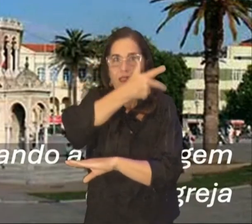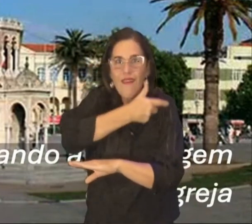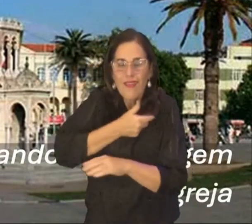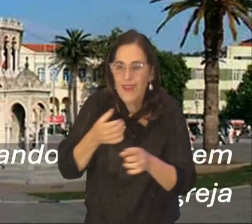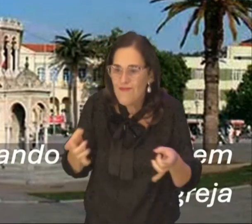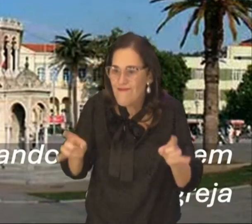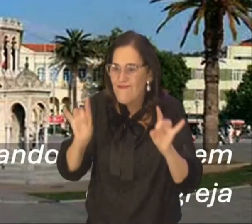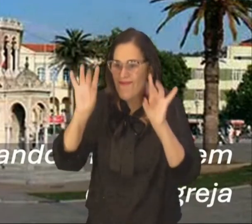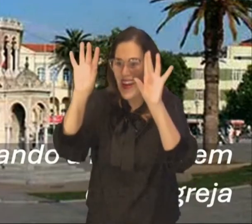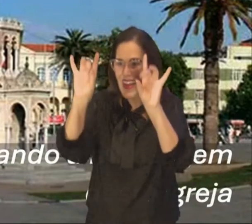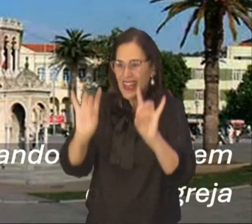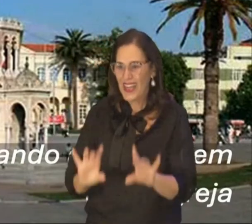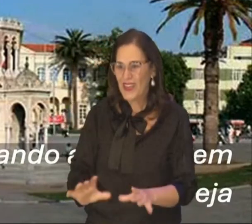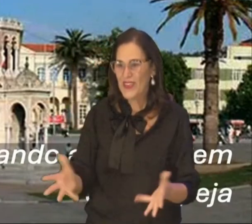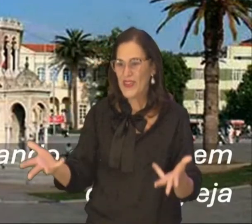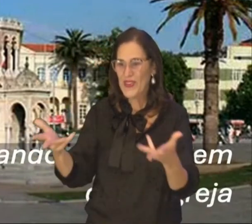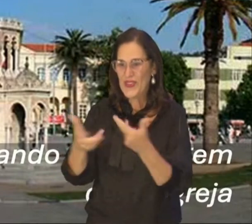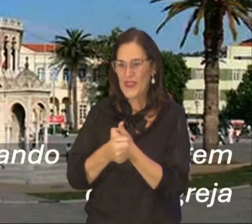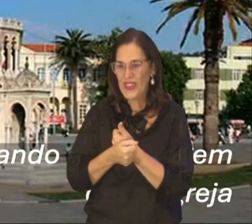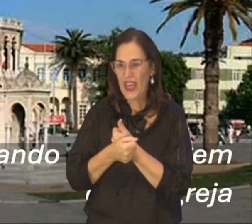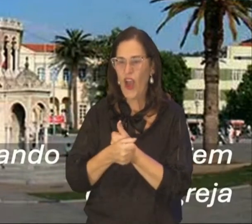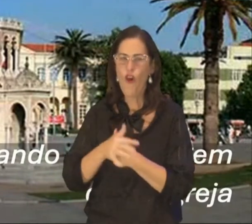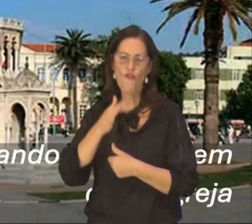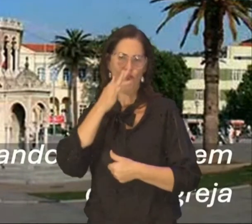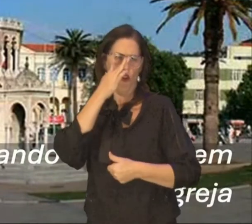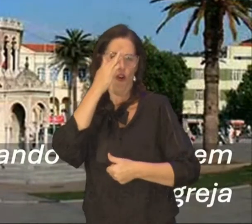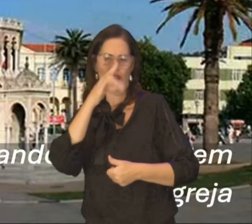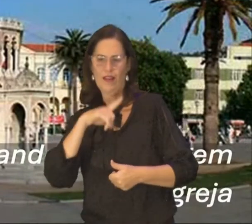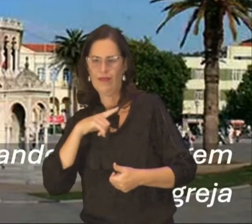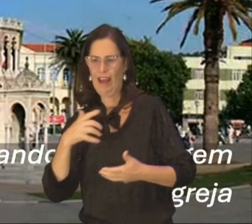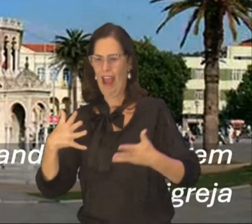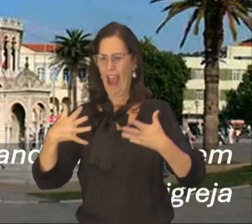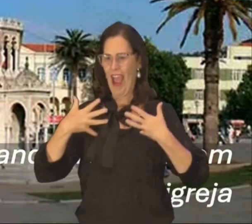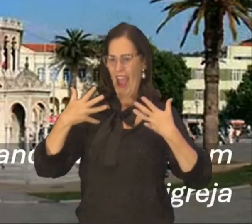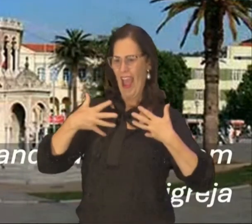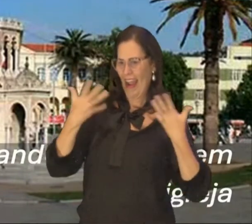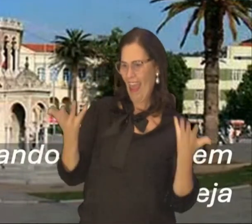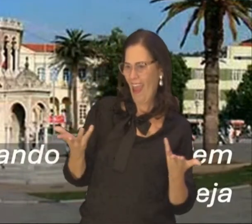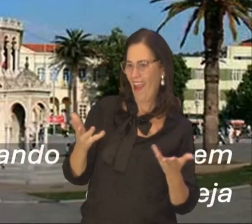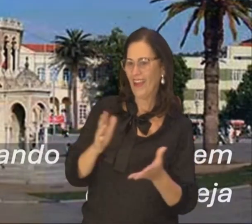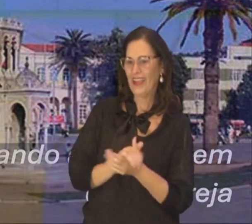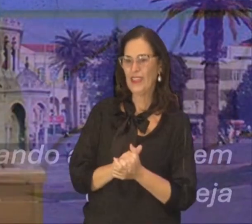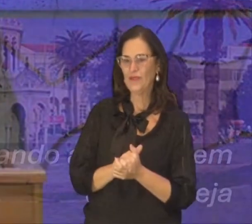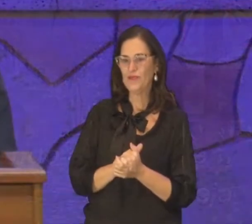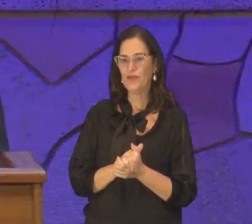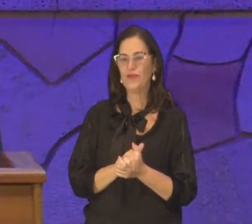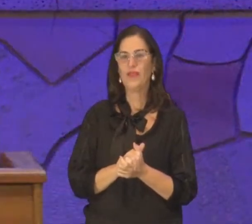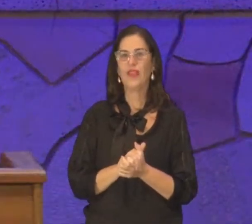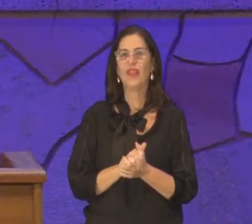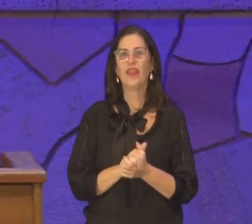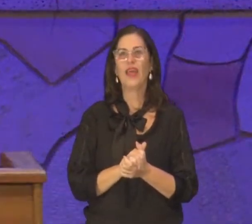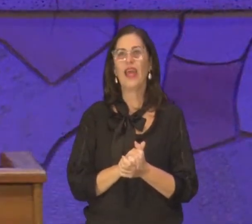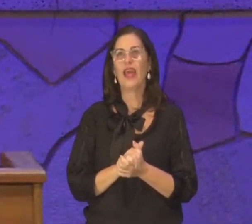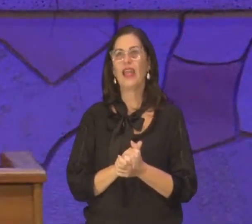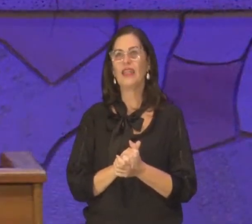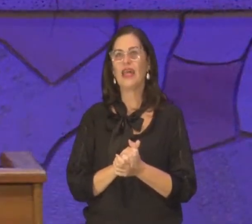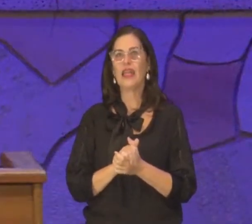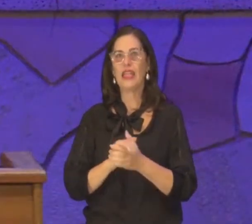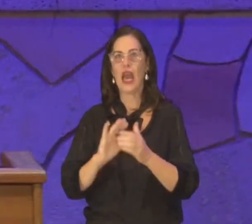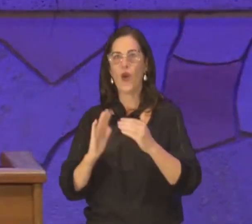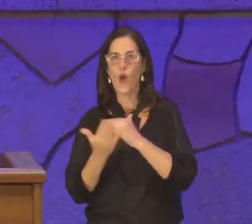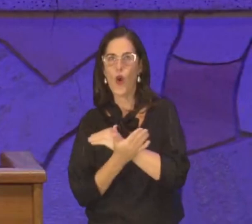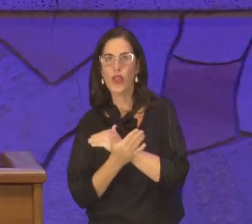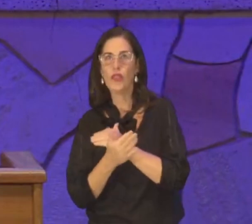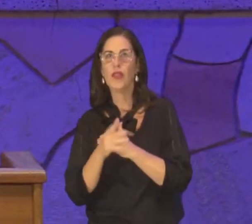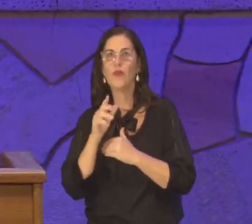espetacular, bonita, uma cidade florida, uma cidade alegre. Ela está na costa oeste da Ásia Menor, no Mar